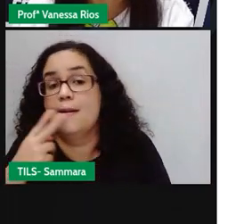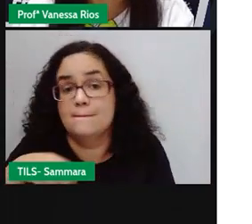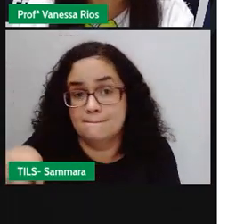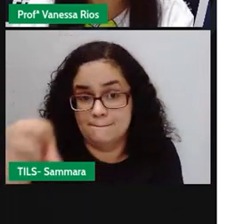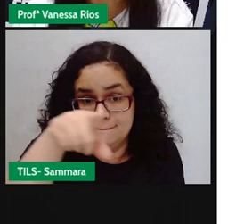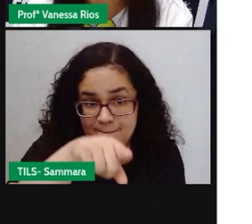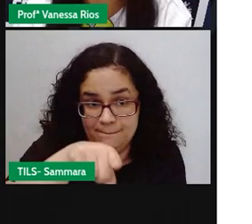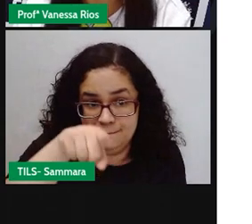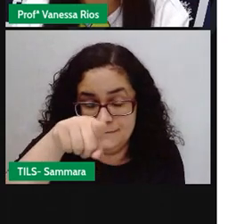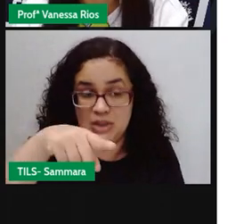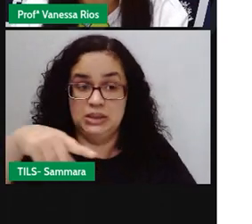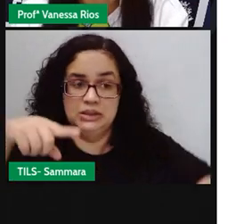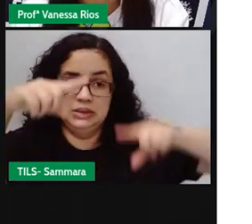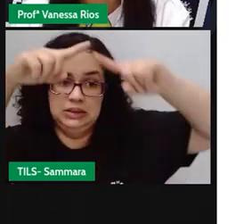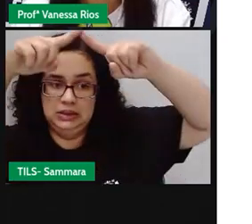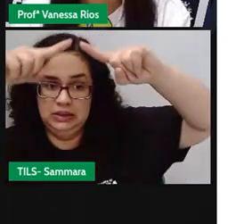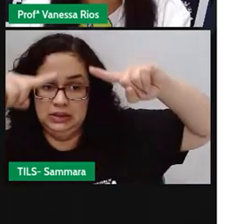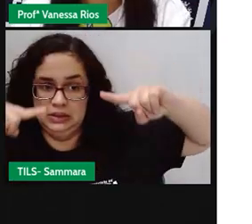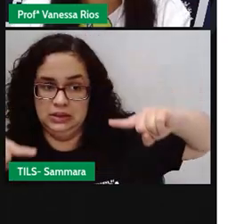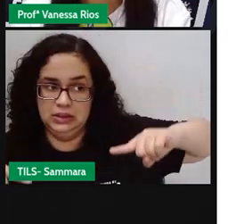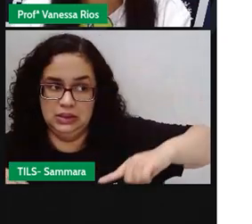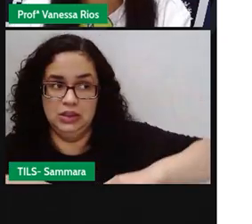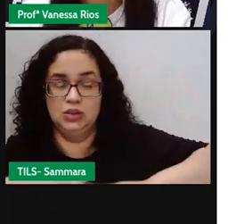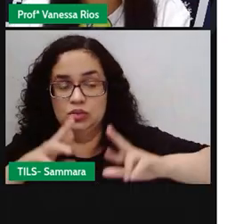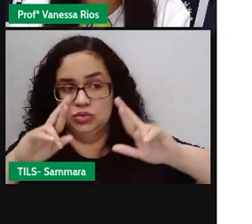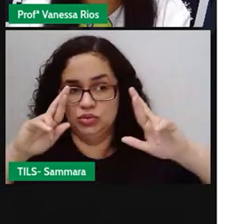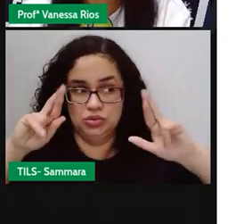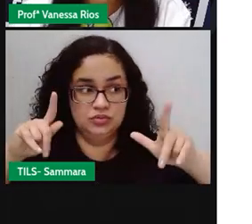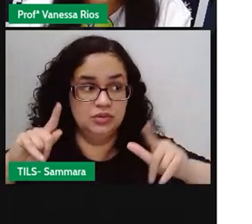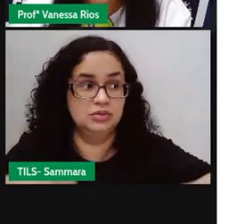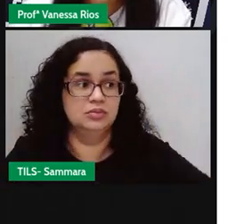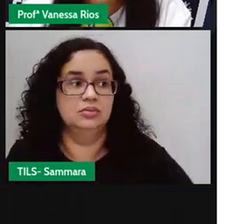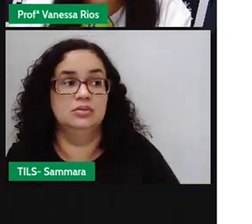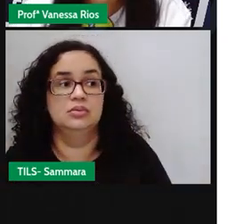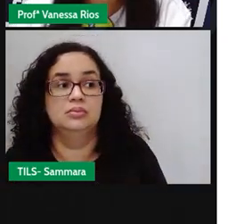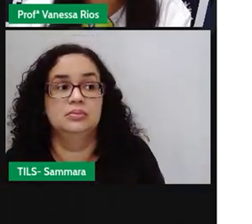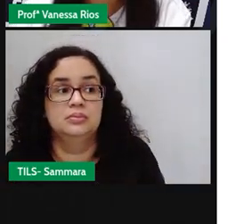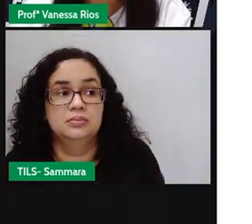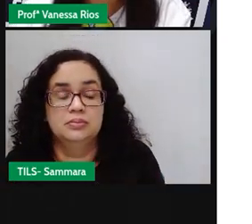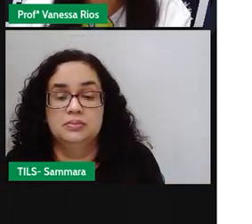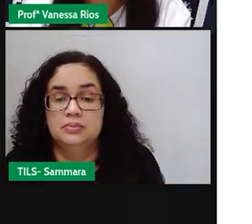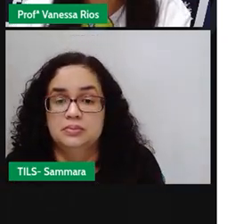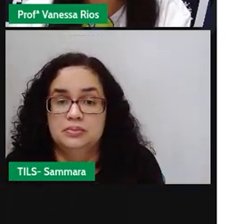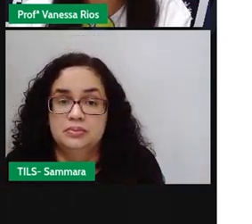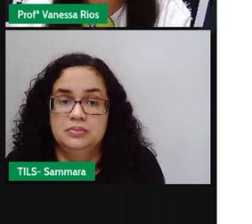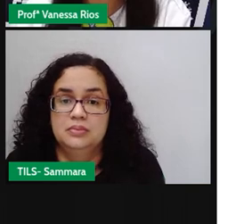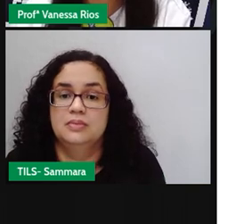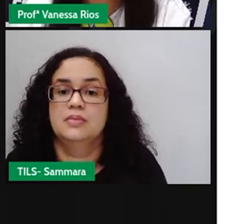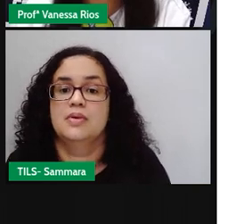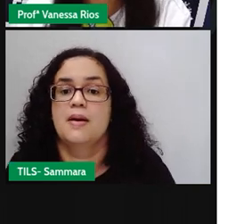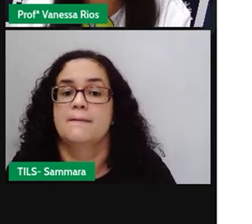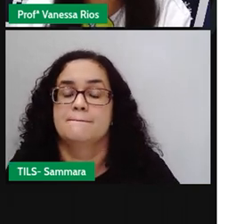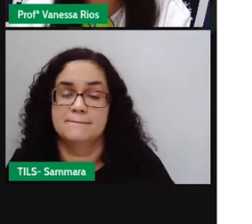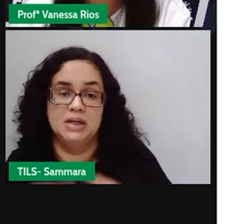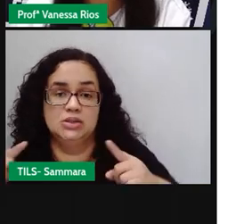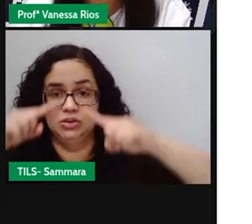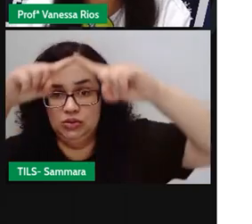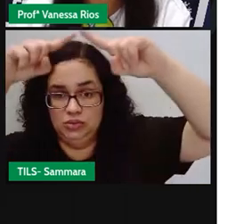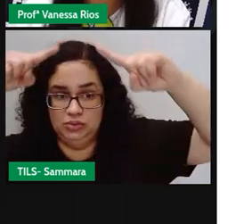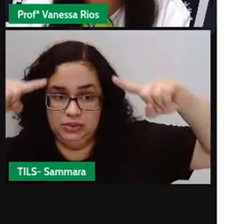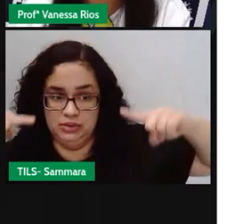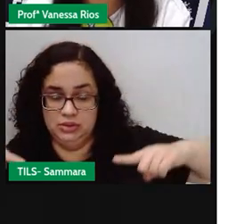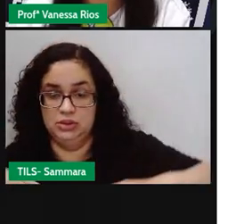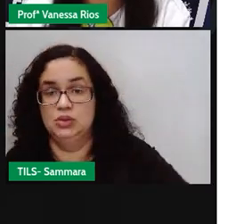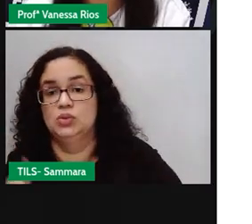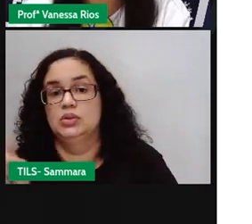na fachada já são triângulos com tamanhos de lados diferentes. Mas que não deixam de ser